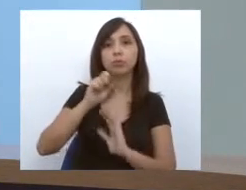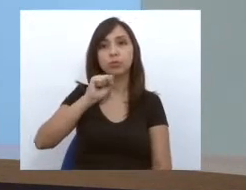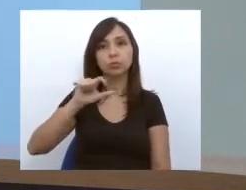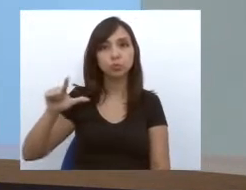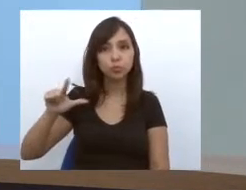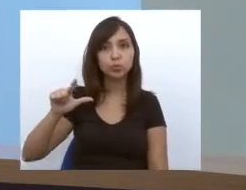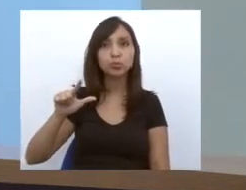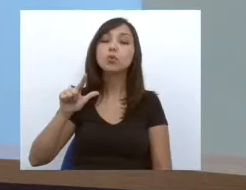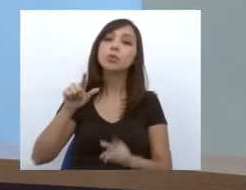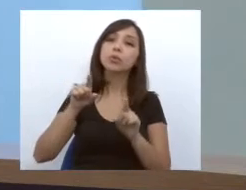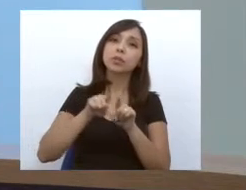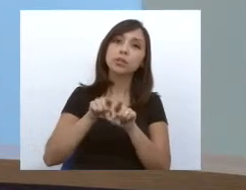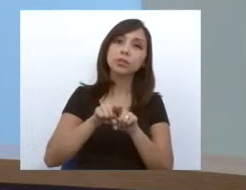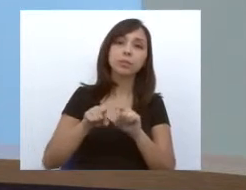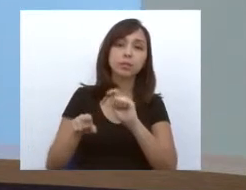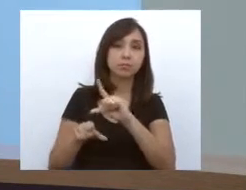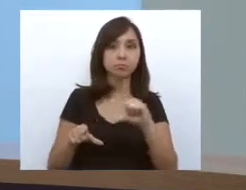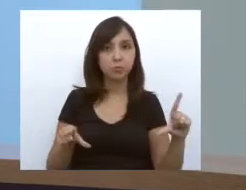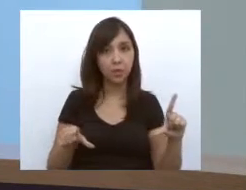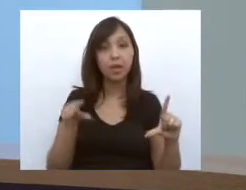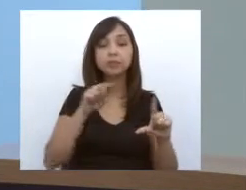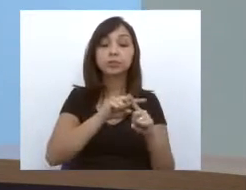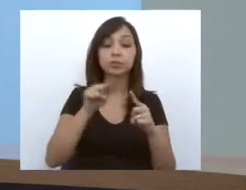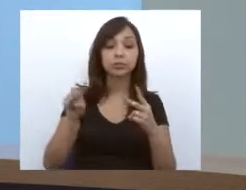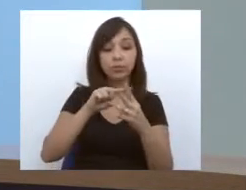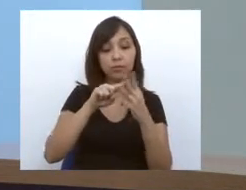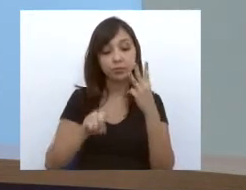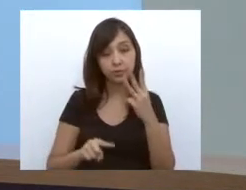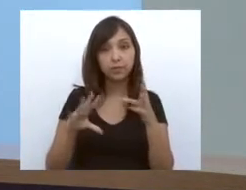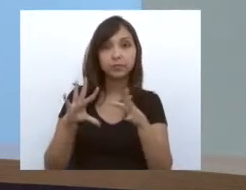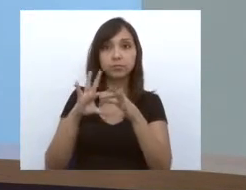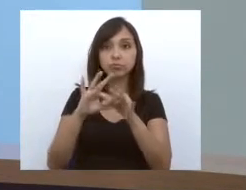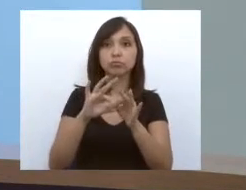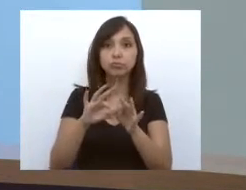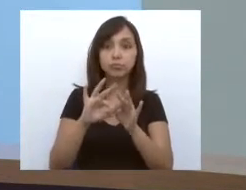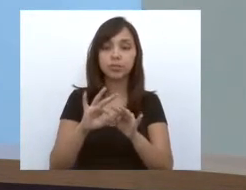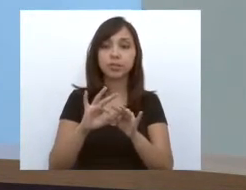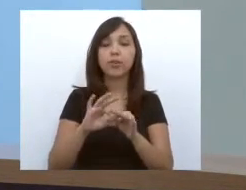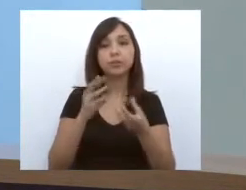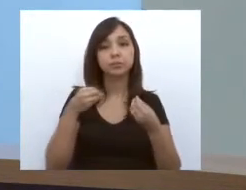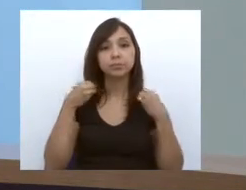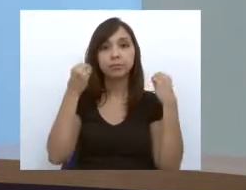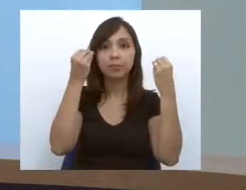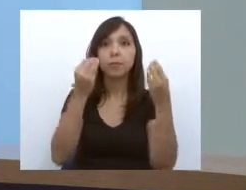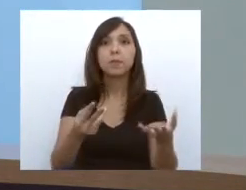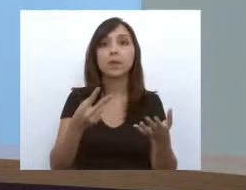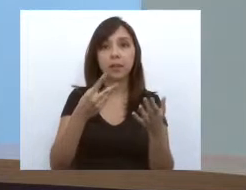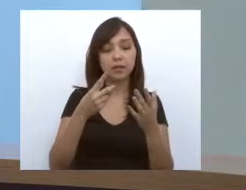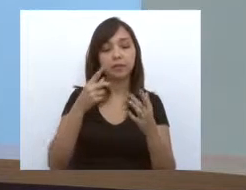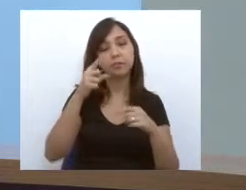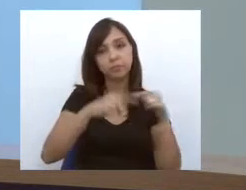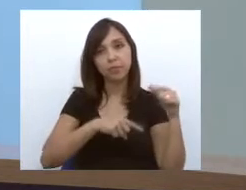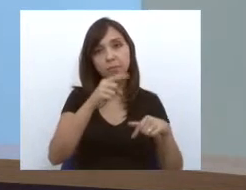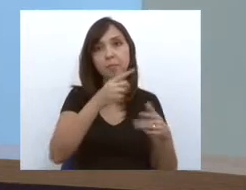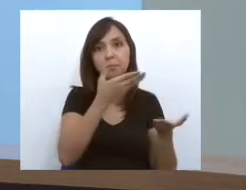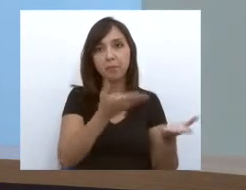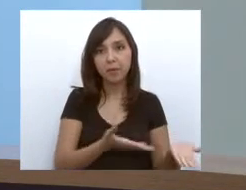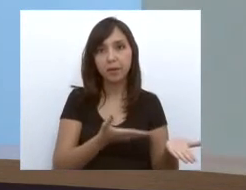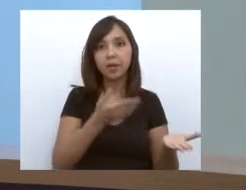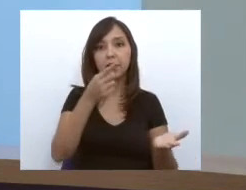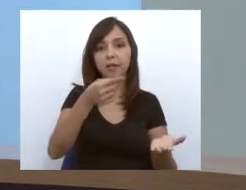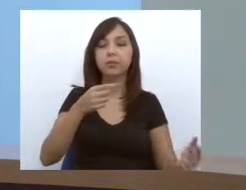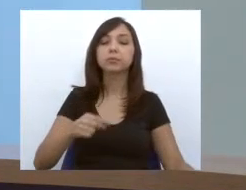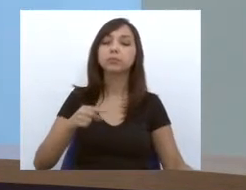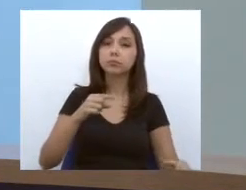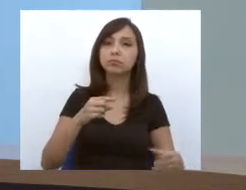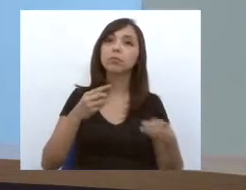Rotary Clube Guarulhos Leste. Esses 3 rótulos se uniram e fizeram essa doação desse aparelho para o CEMEG.